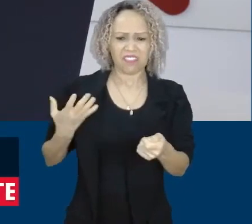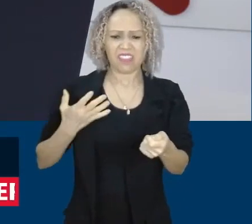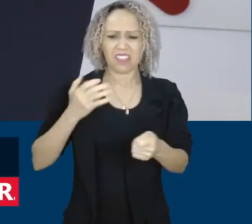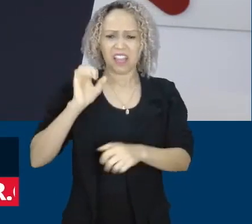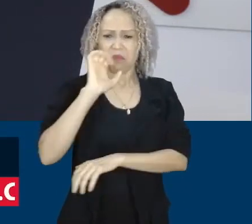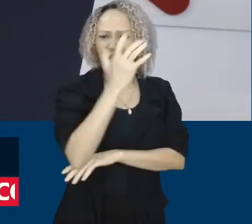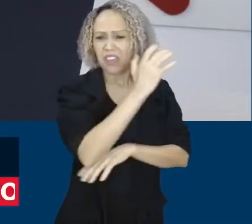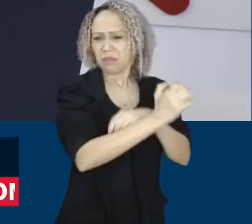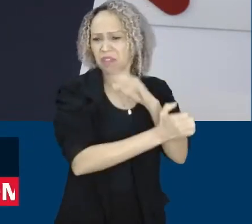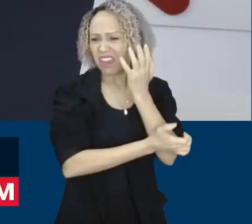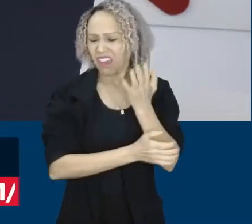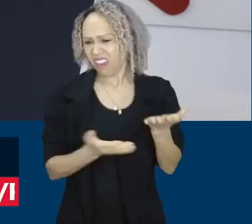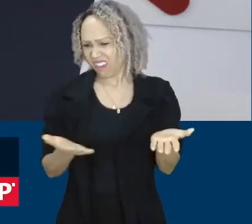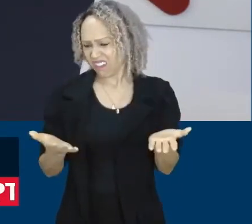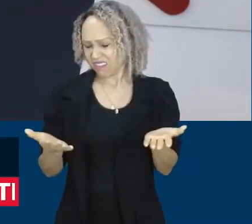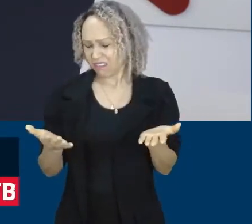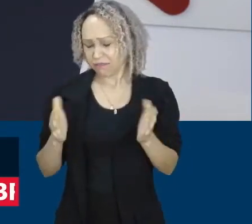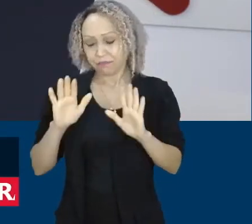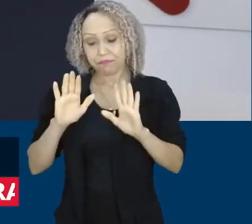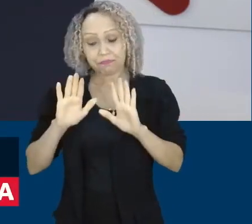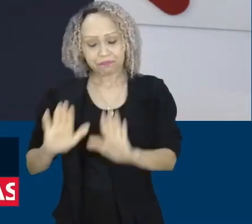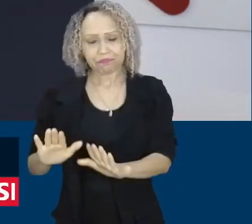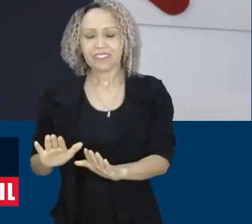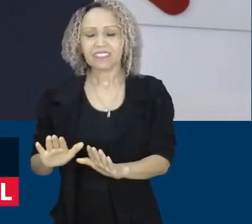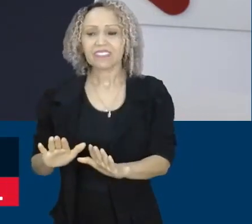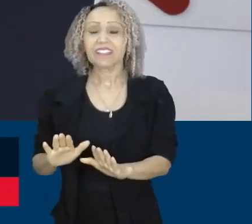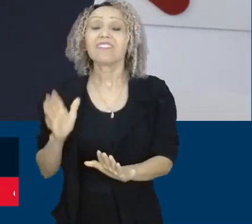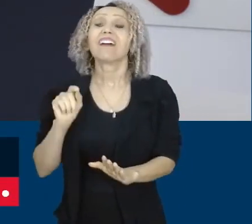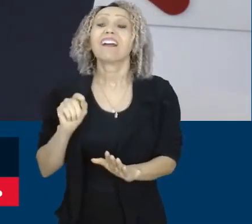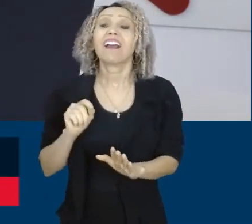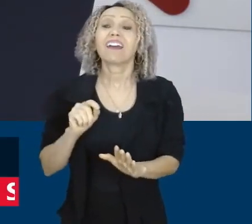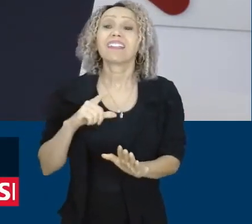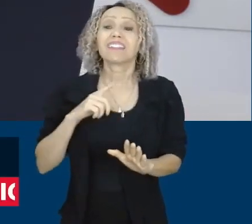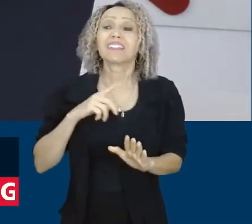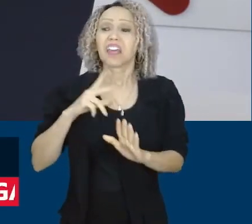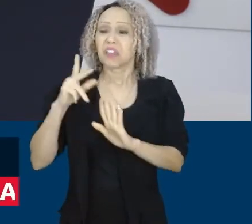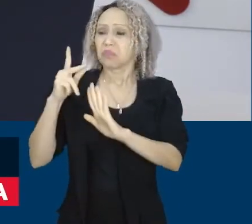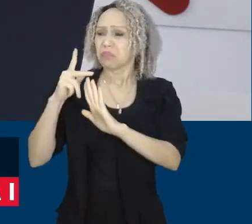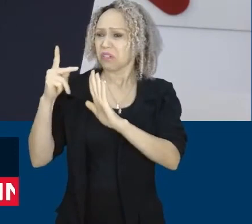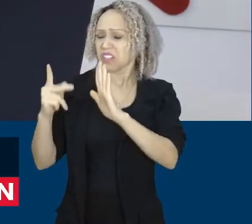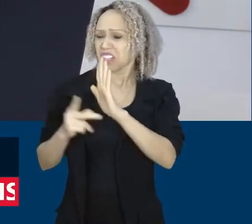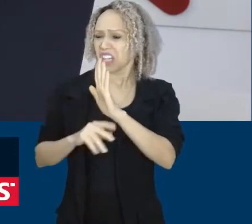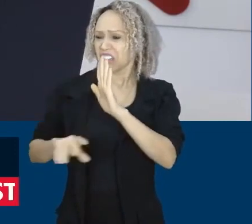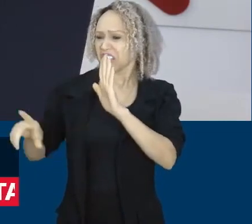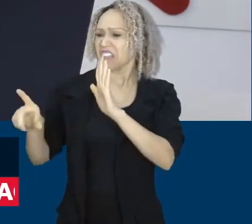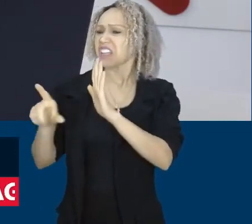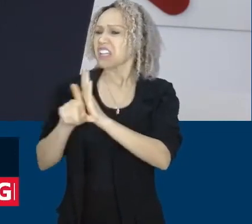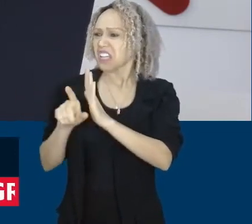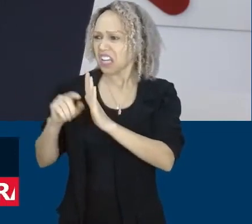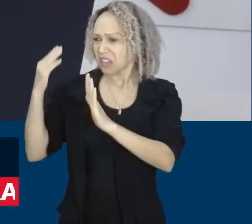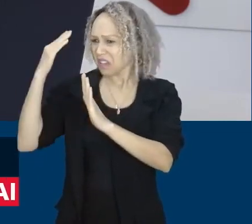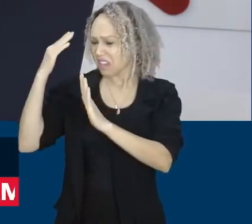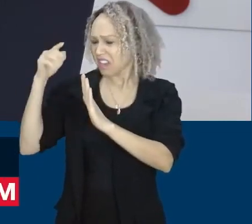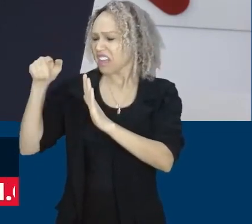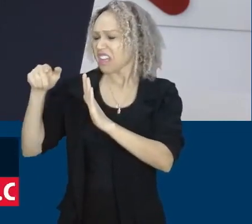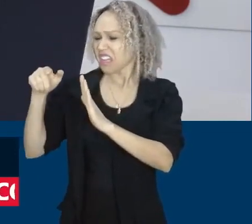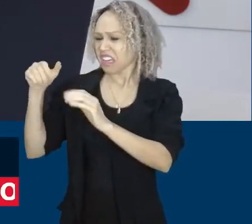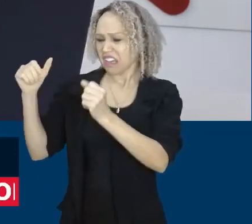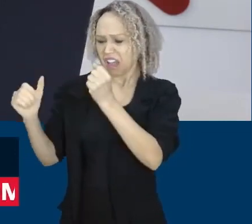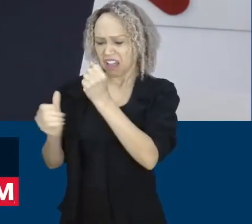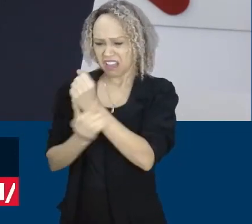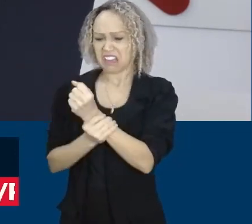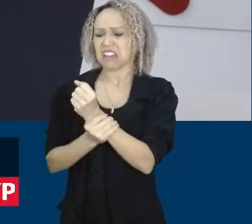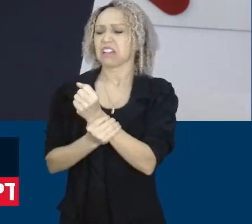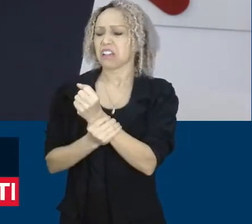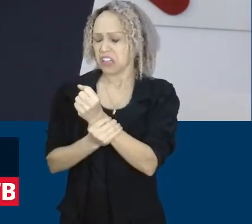destacar aqui o projeto de lei que autoriza o garimpo, né, em terras indígenas. Eu queria também que o senhor comentasse essa luta,